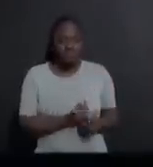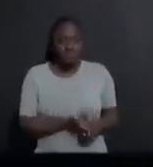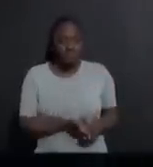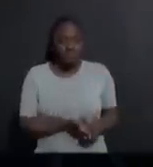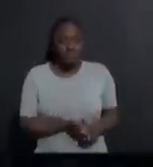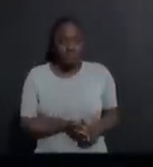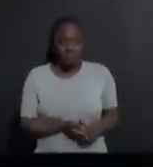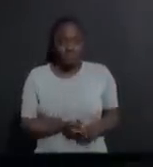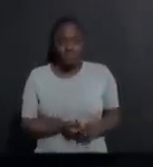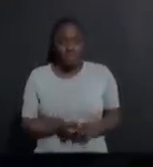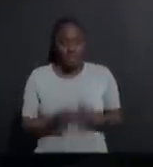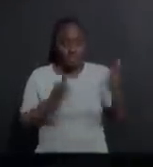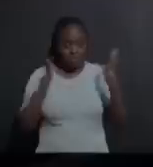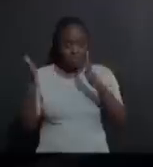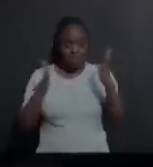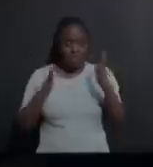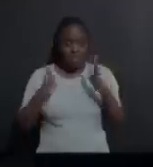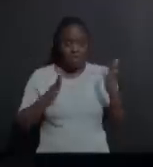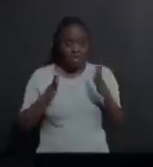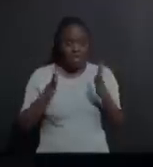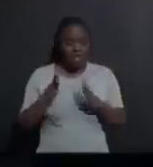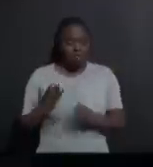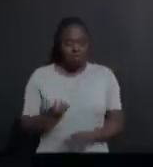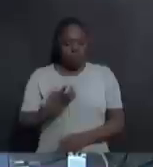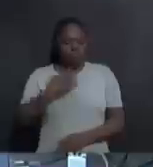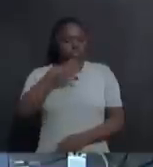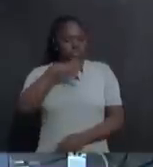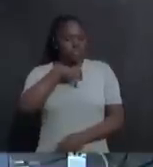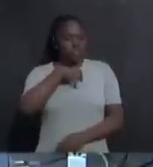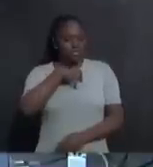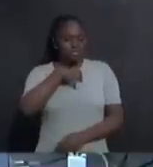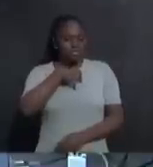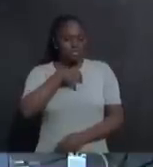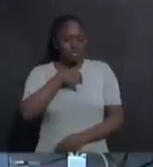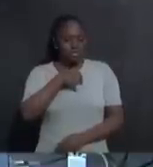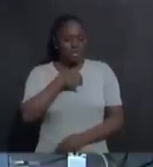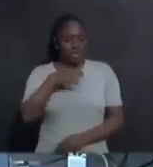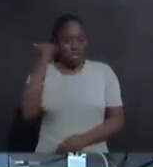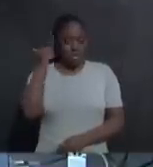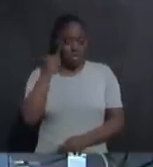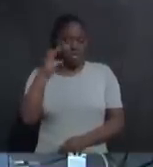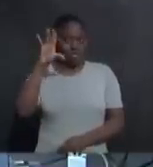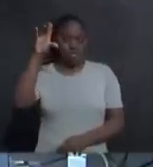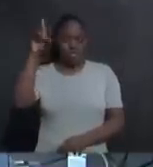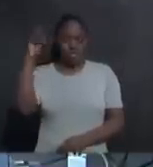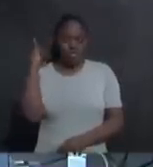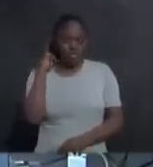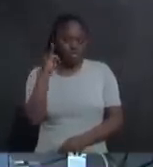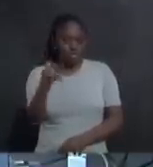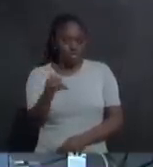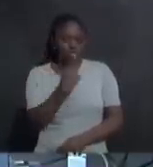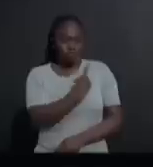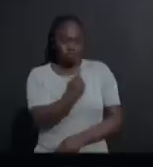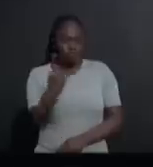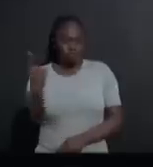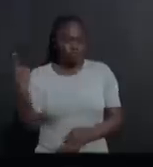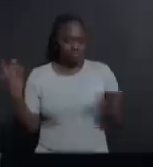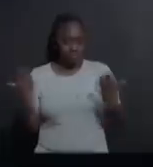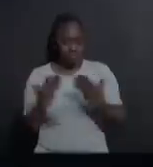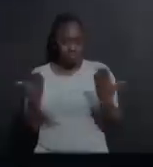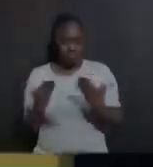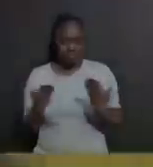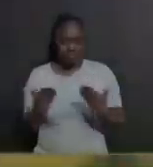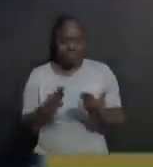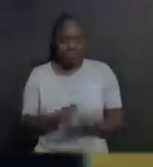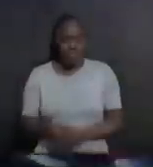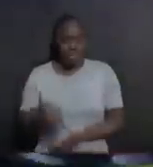No meio daquele negócio eu ouvi uma voz, que é a voz que eu declaro que vai sair falando aqui com você hoje. Eu ouvi assim, ó: